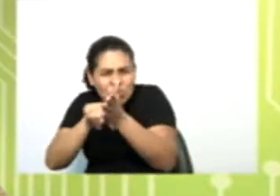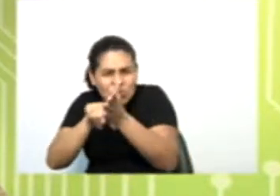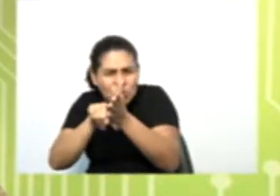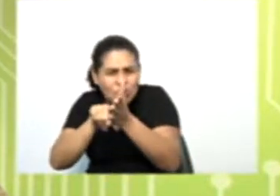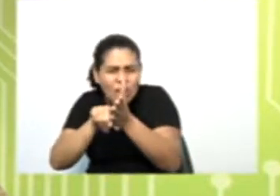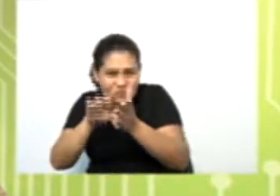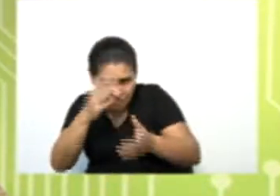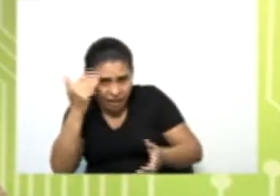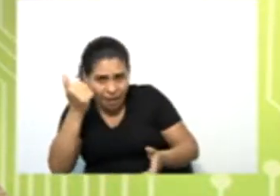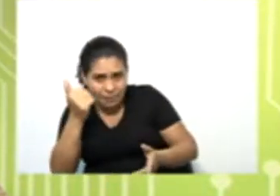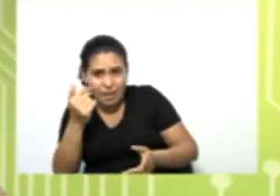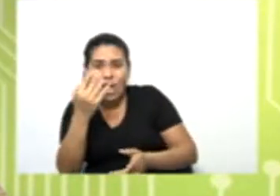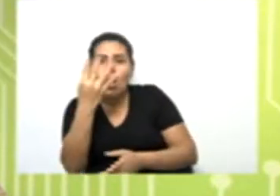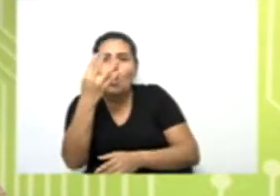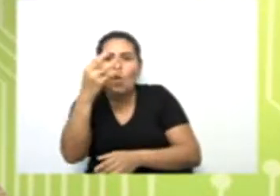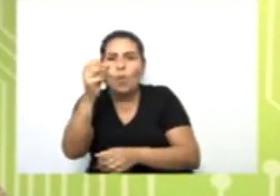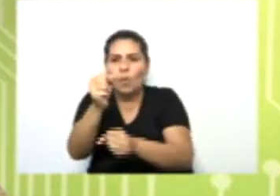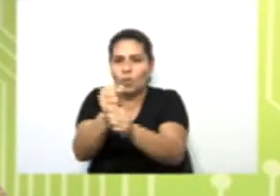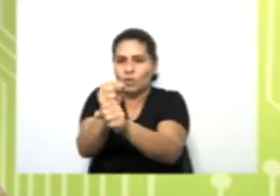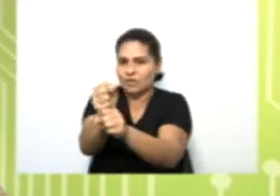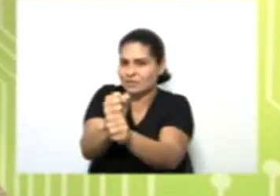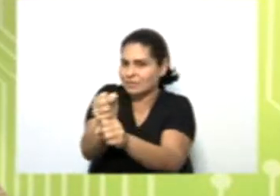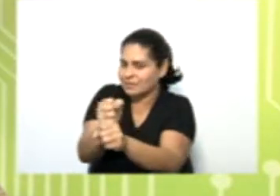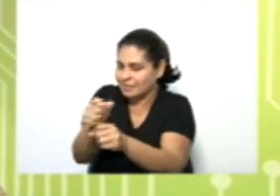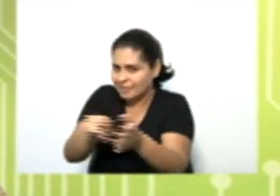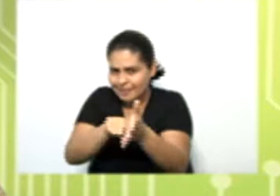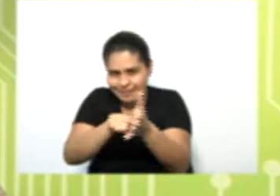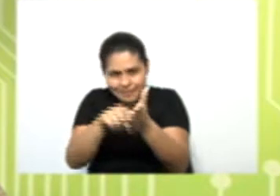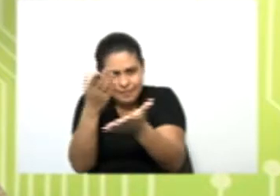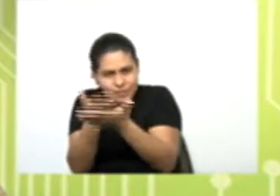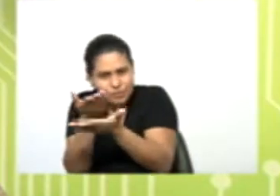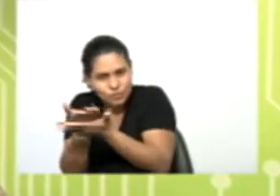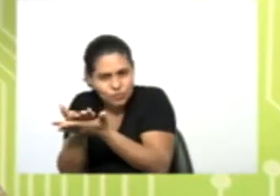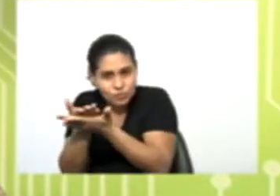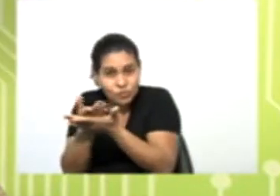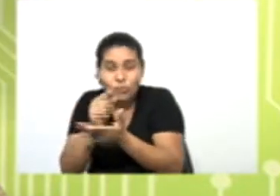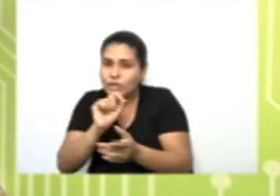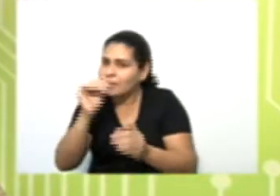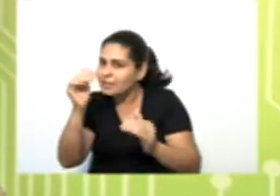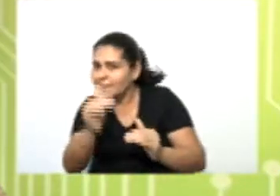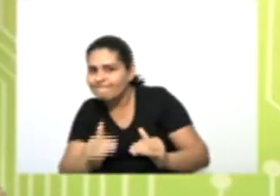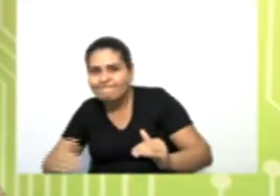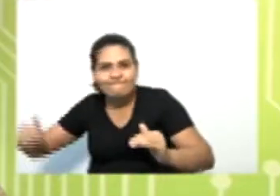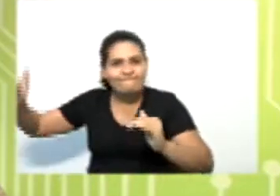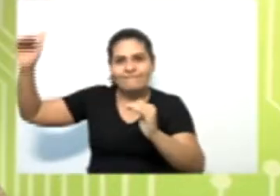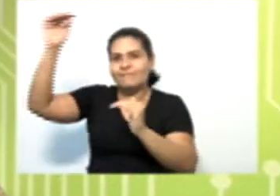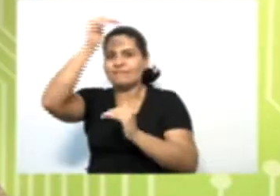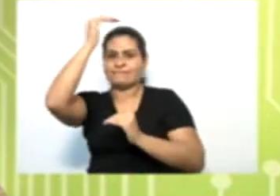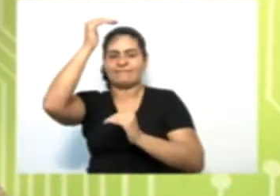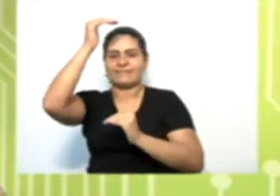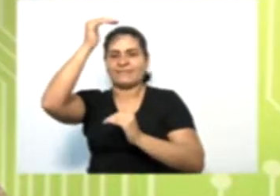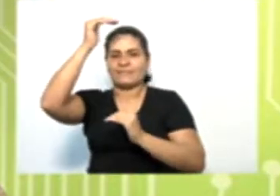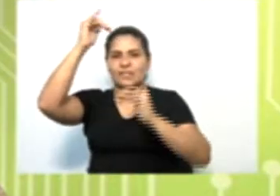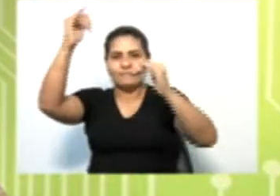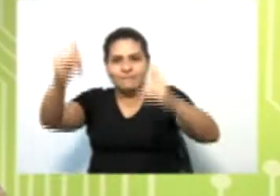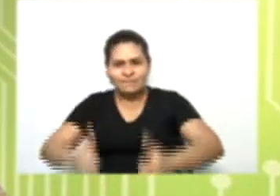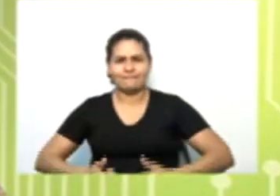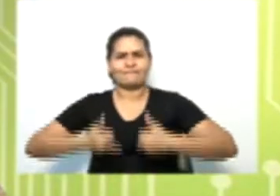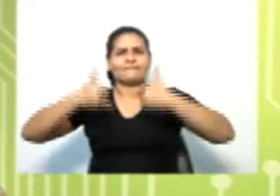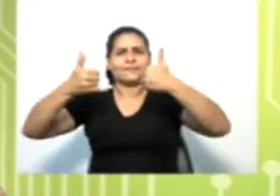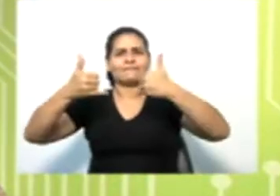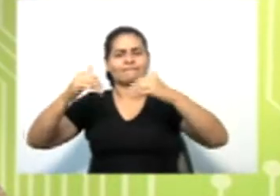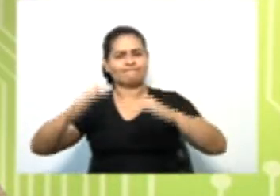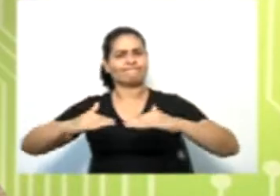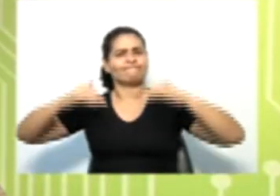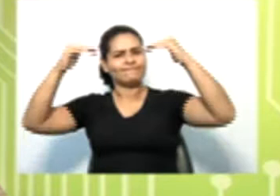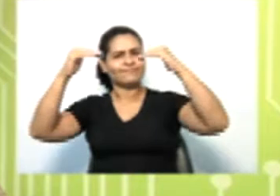isso? 40 anos pesquisando, o que eleva a autoestima do ser humano.